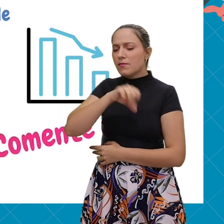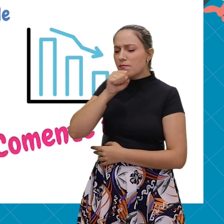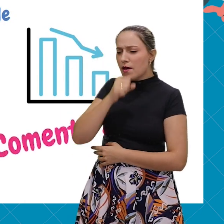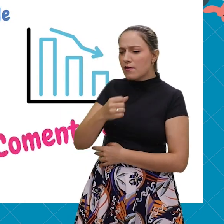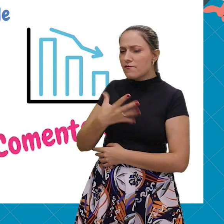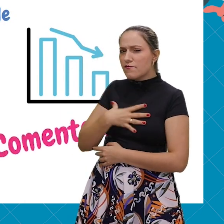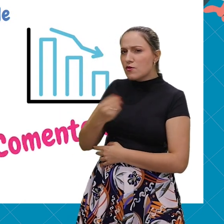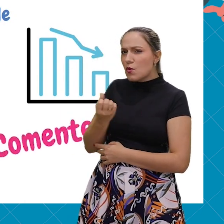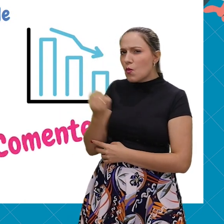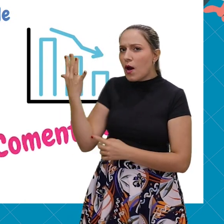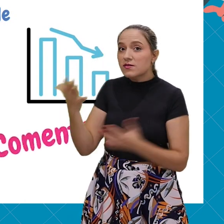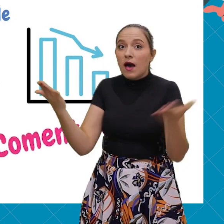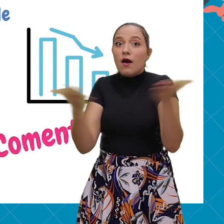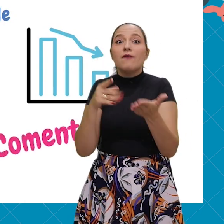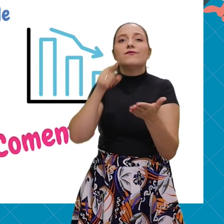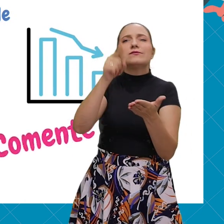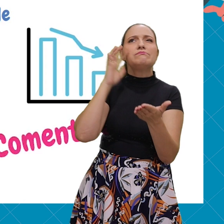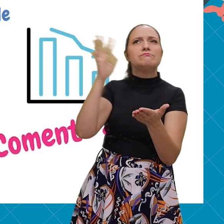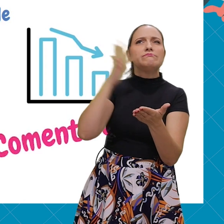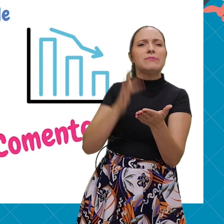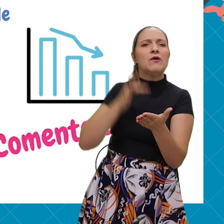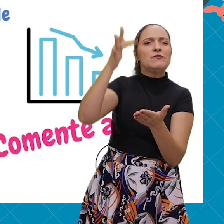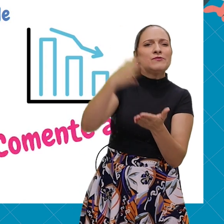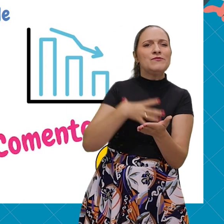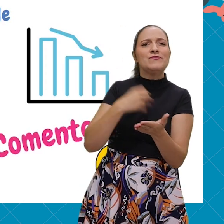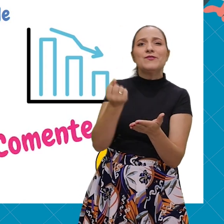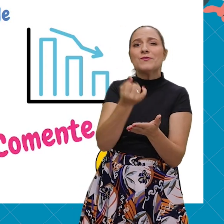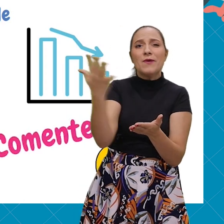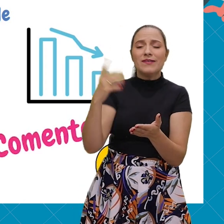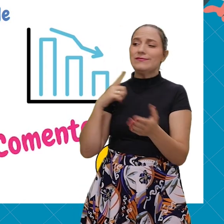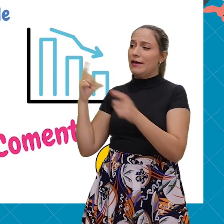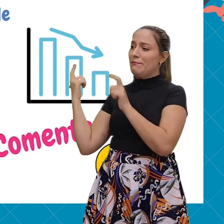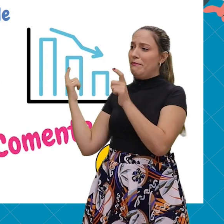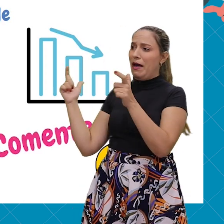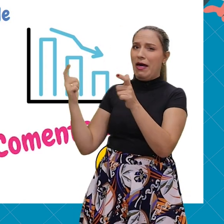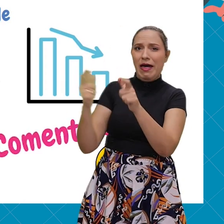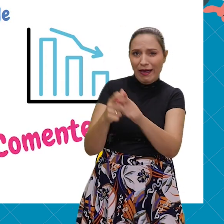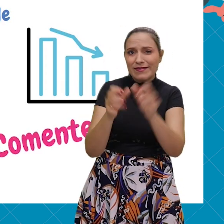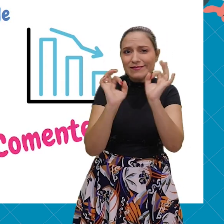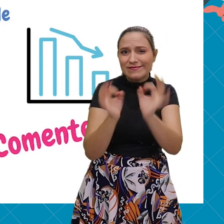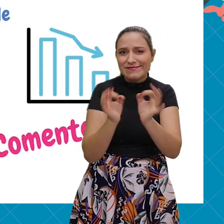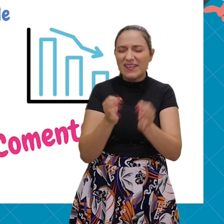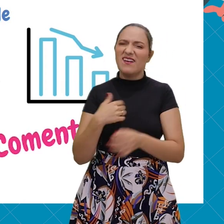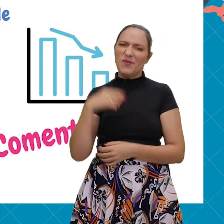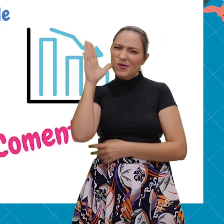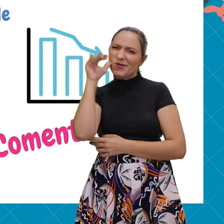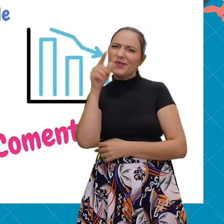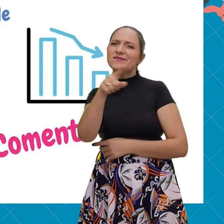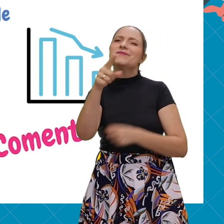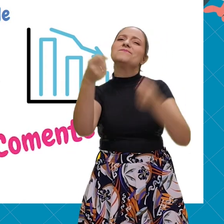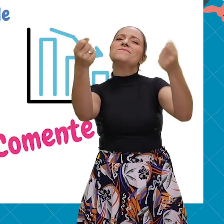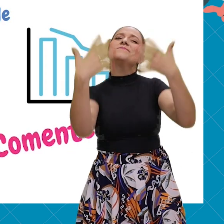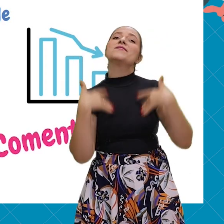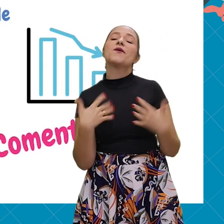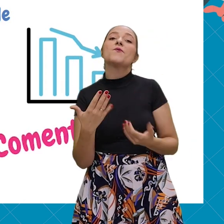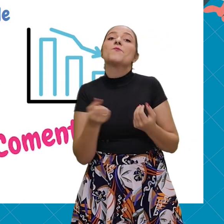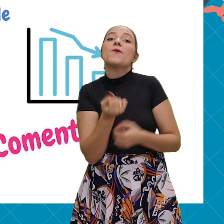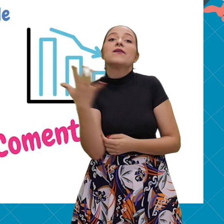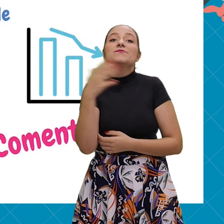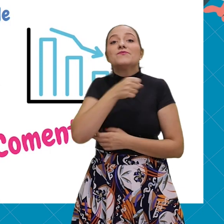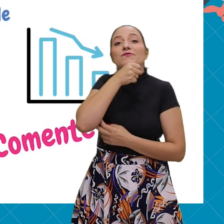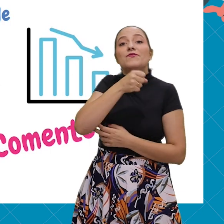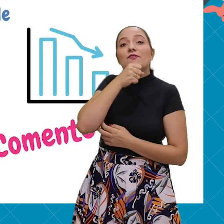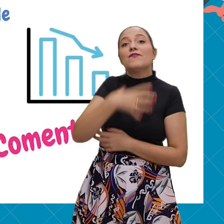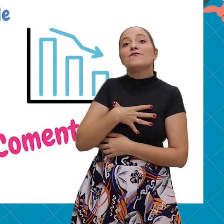filhos os seus pais tiveram? E quantos filhos você pensa em ter? Provavelmente o número total só diminui. Eu fiquei até curioso. Comente aí,